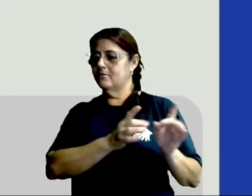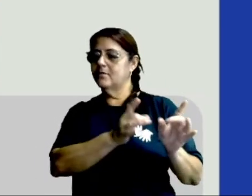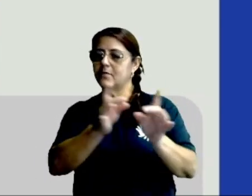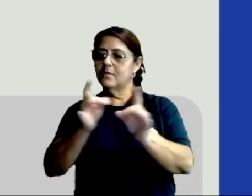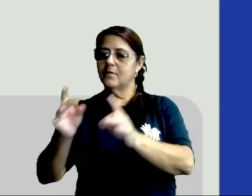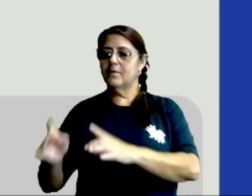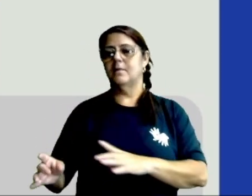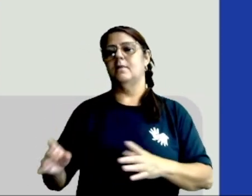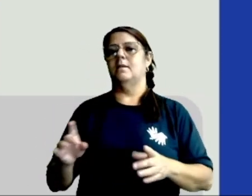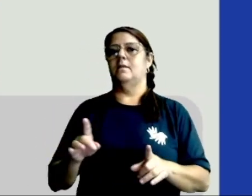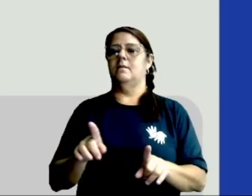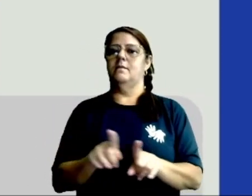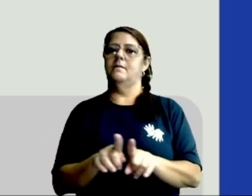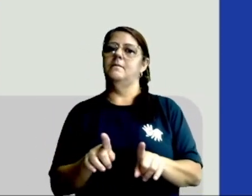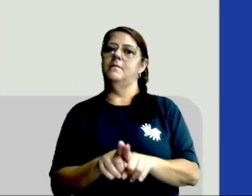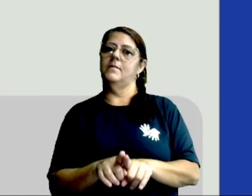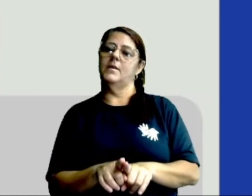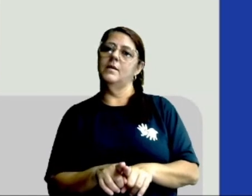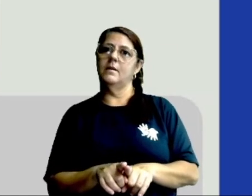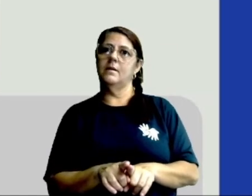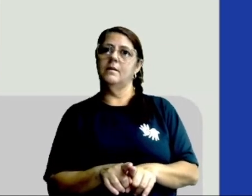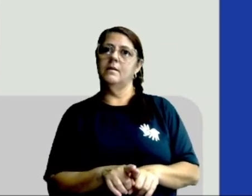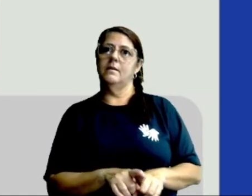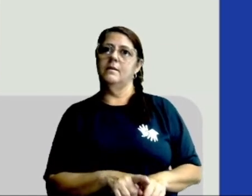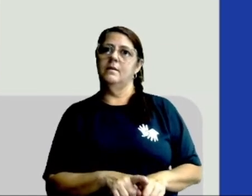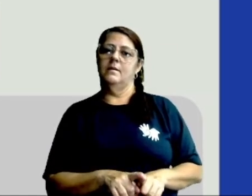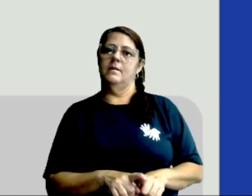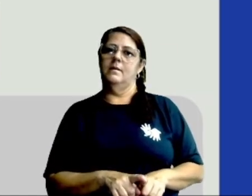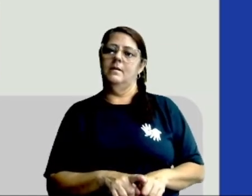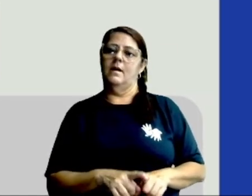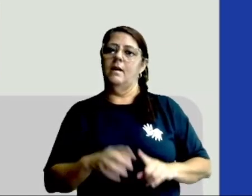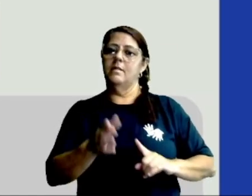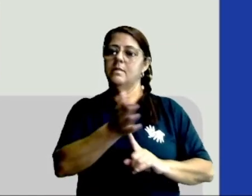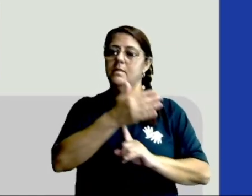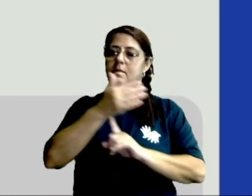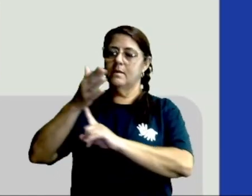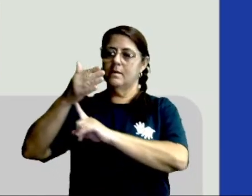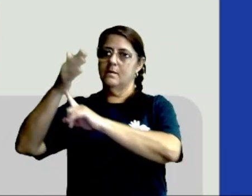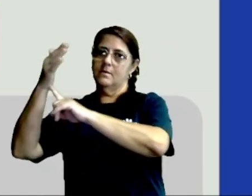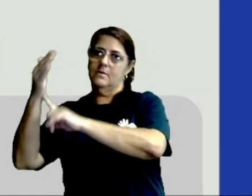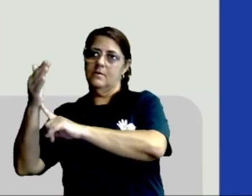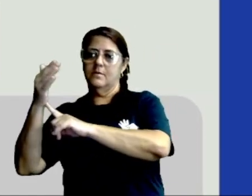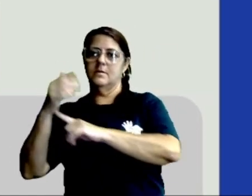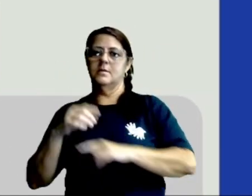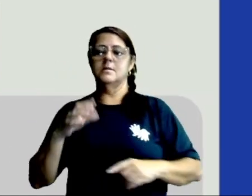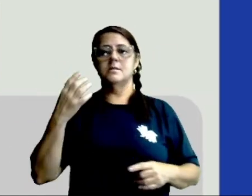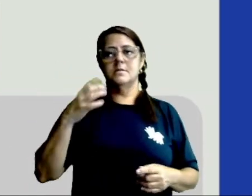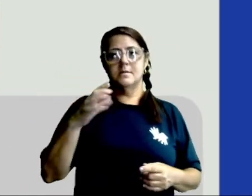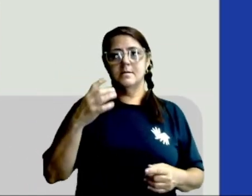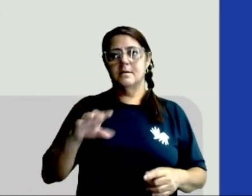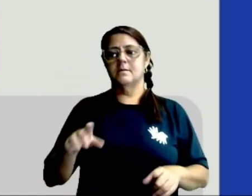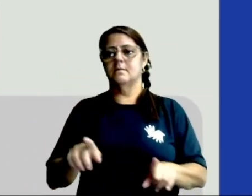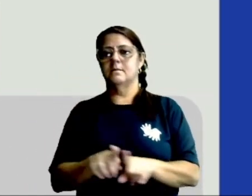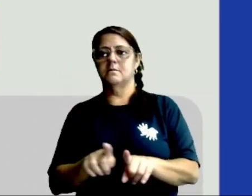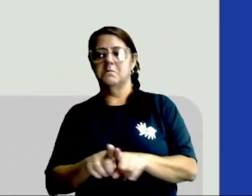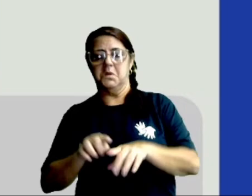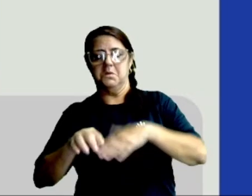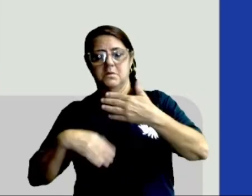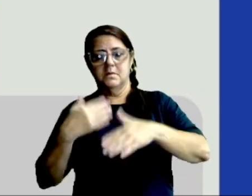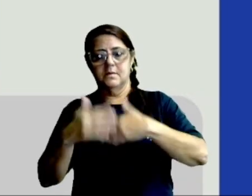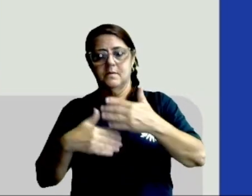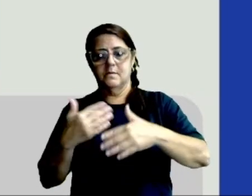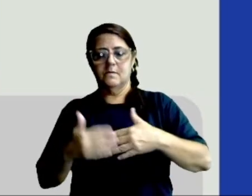valor agregado, né, que colocam, né, onde é colocado tecnologia, desenvolvimento em ciência também.